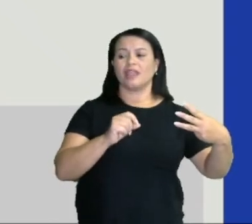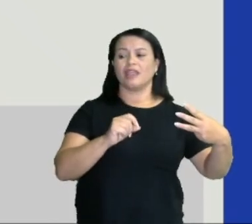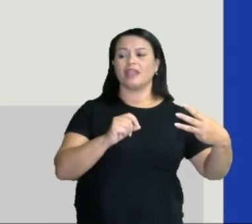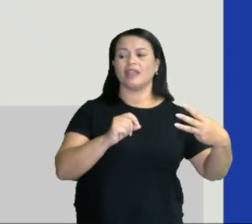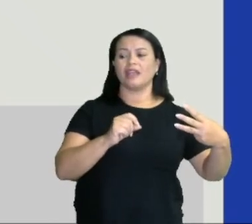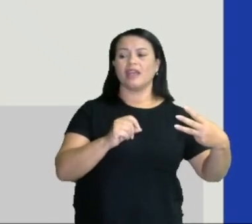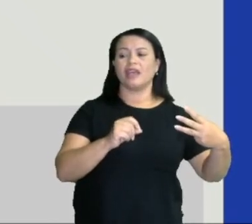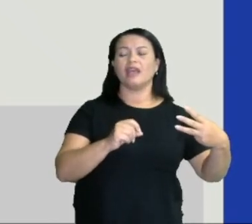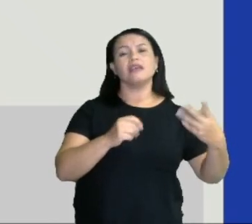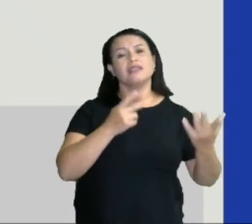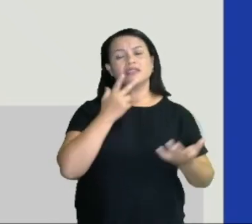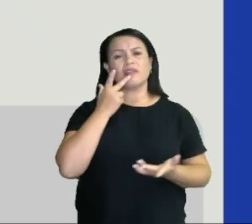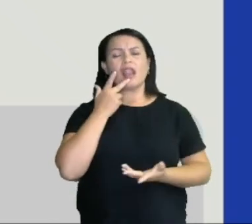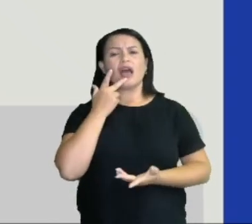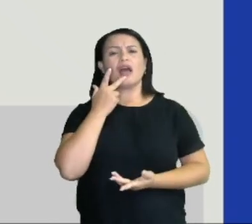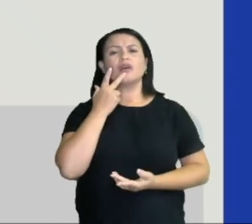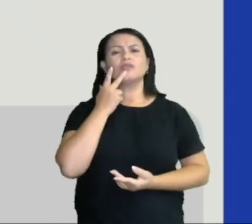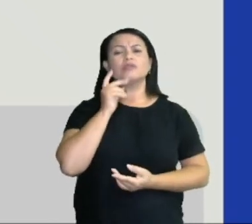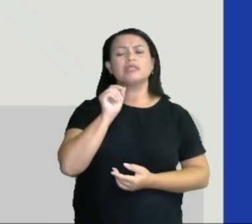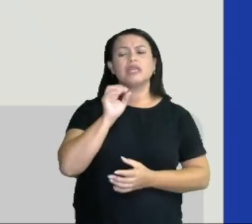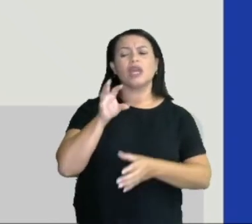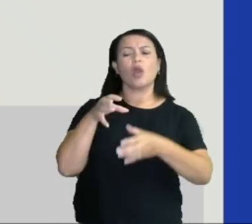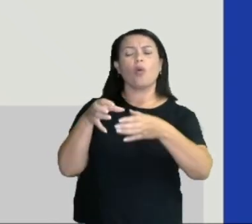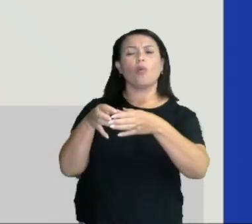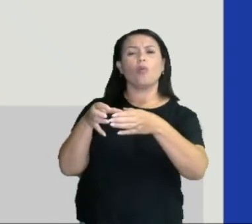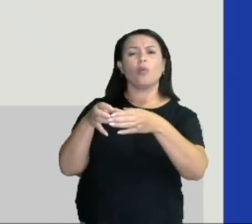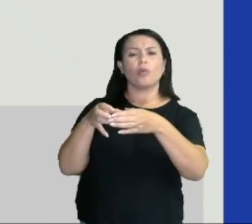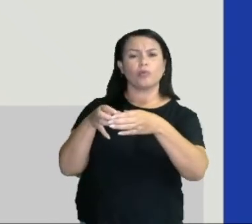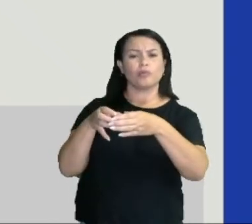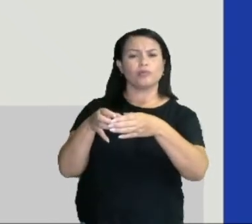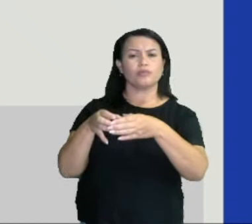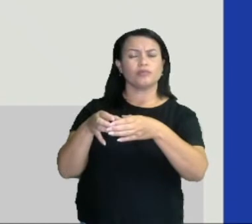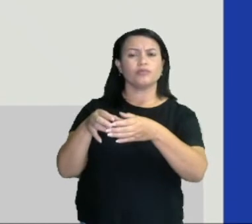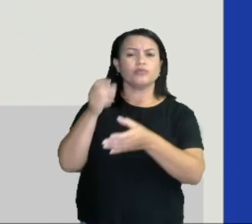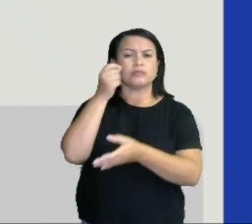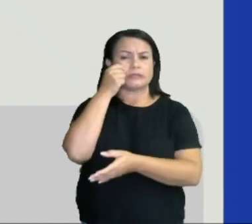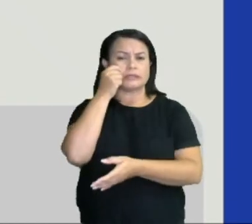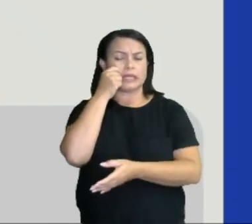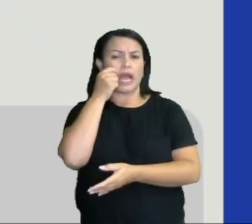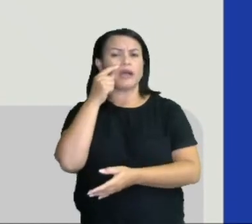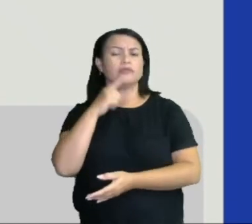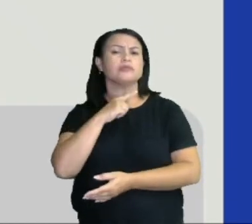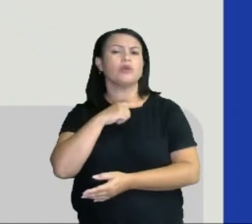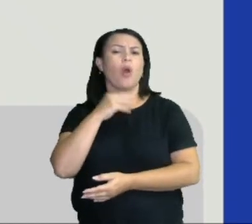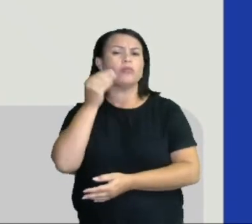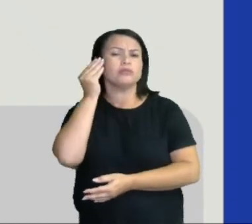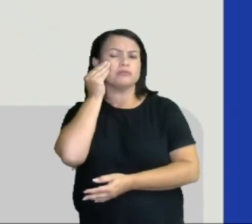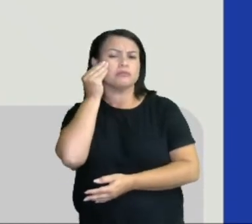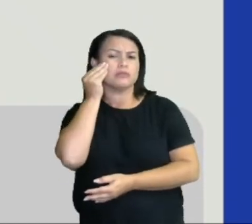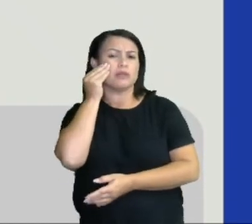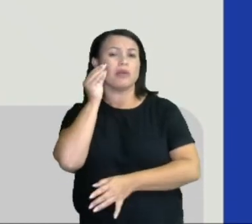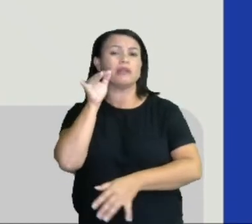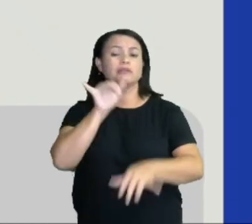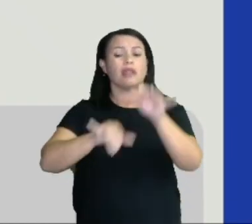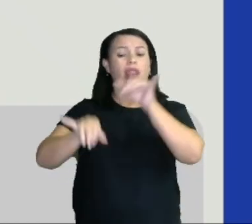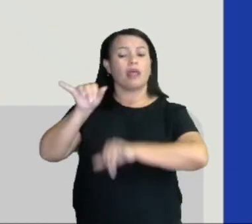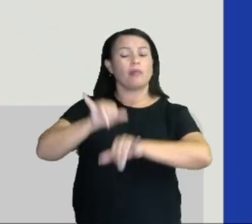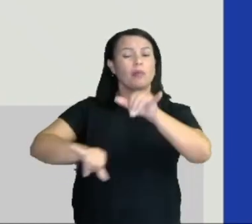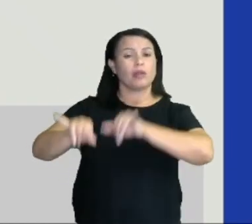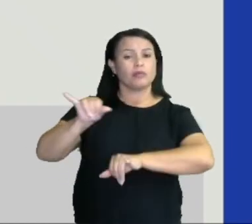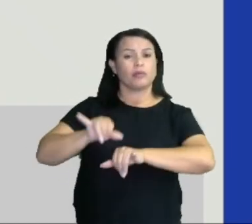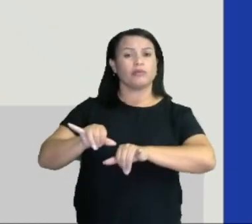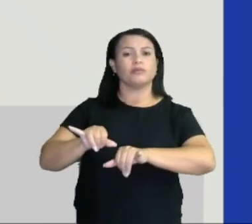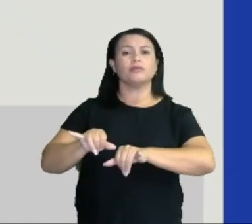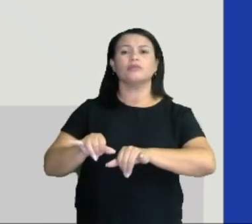à espécie do rato, um espécime só do rato, um rato que é submetido a um experimento de laboratório. Na frase